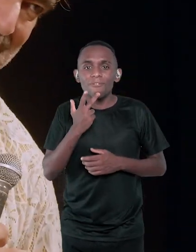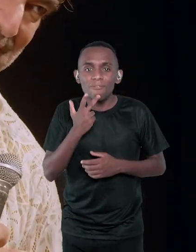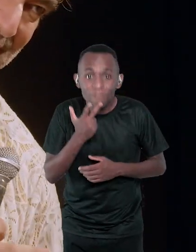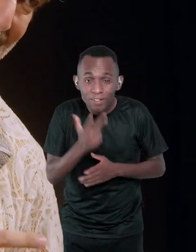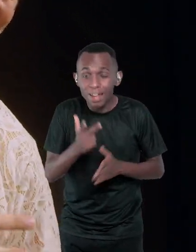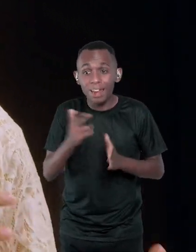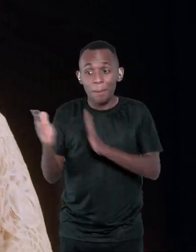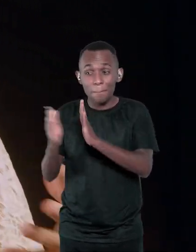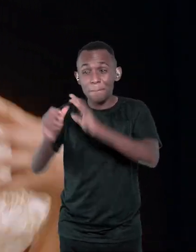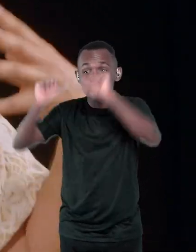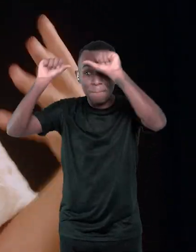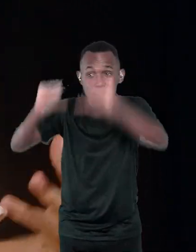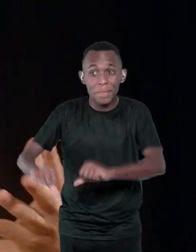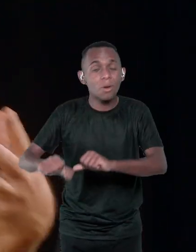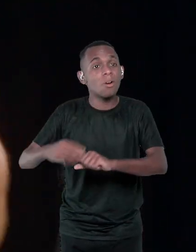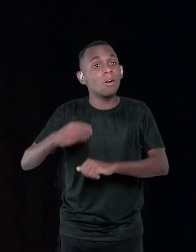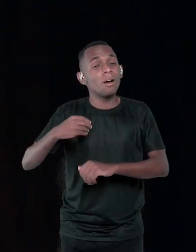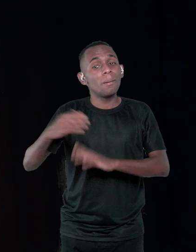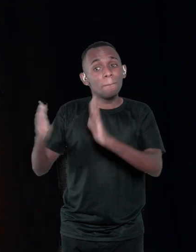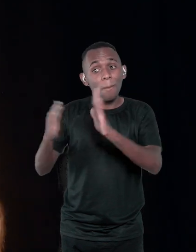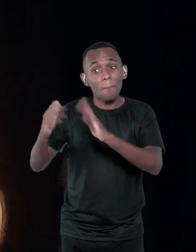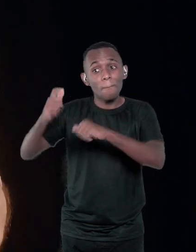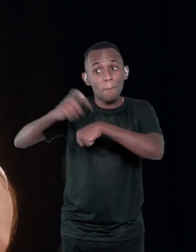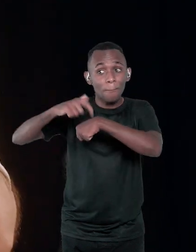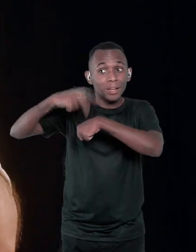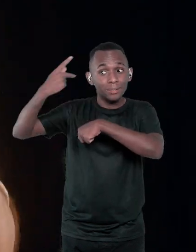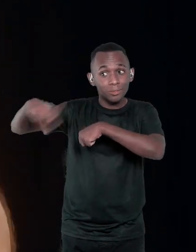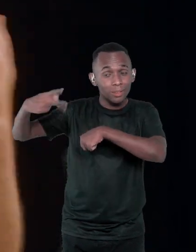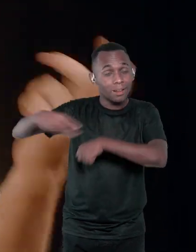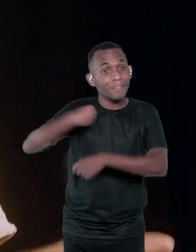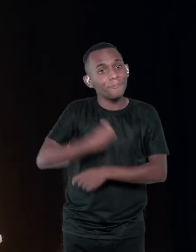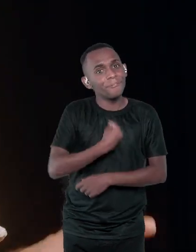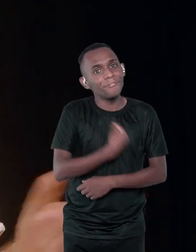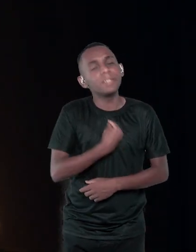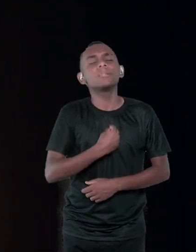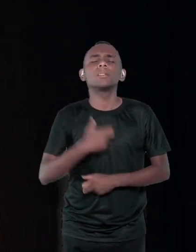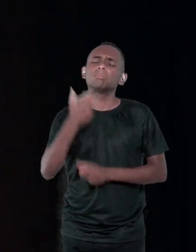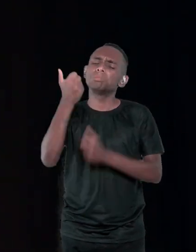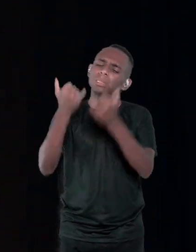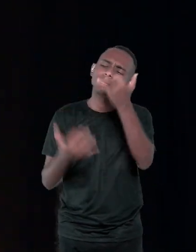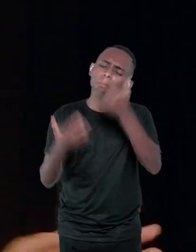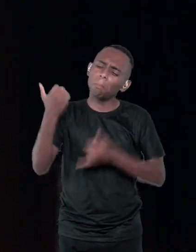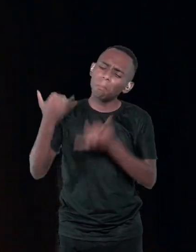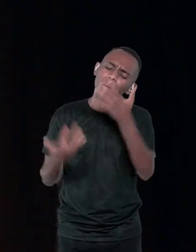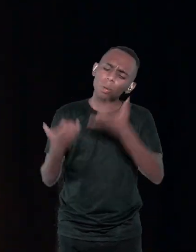pior fase da vida dela. Né? Vai entender na cabeça dela. E